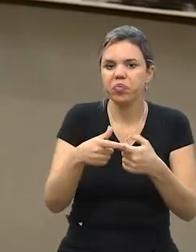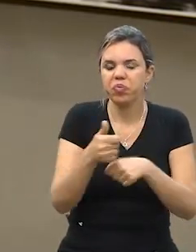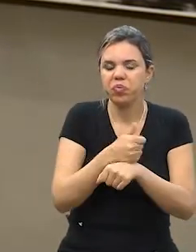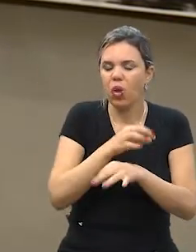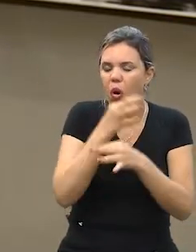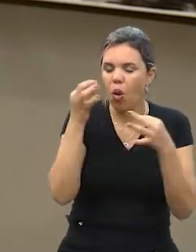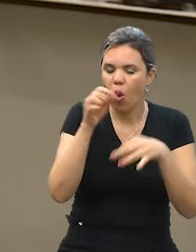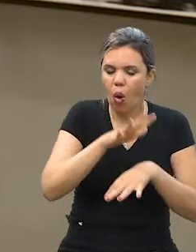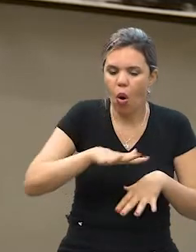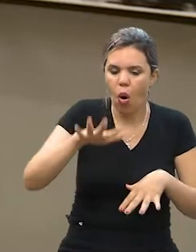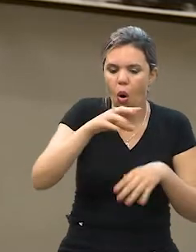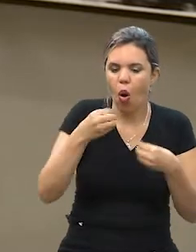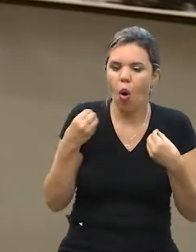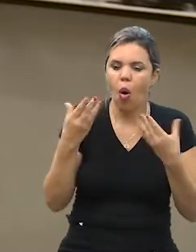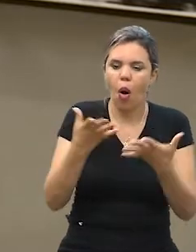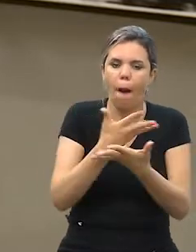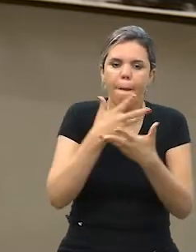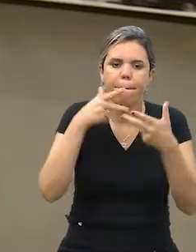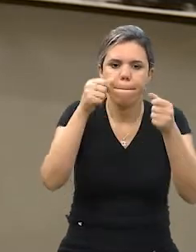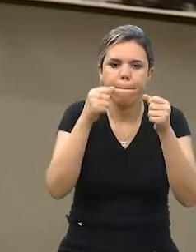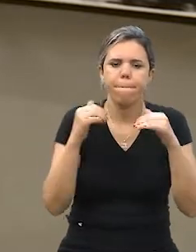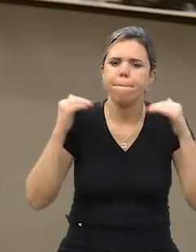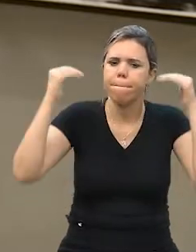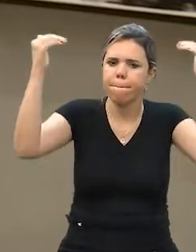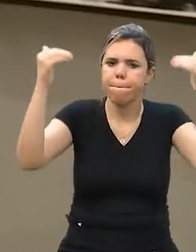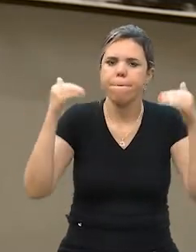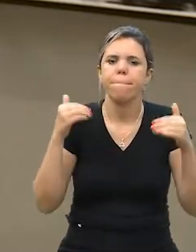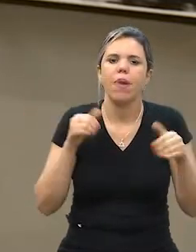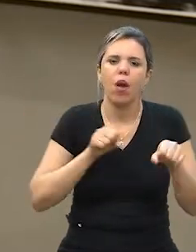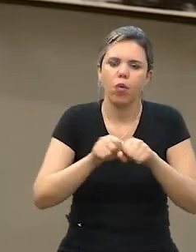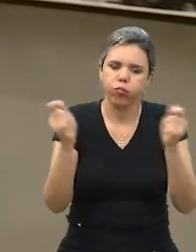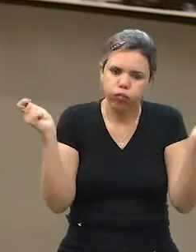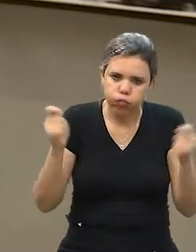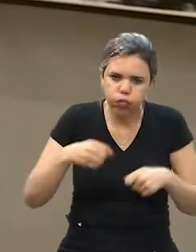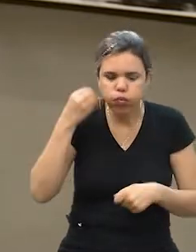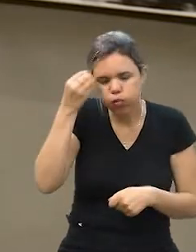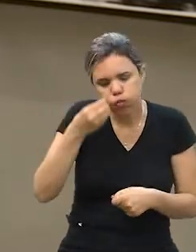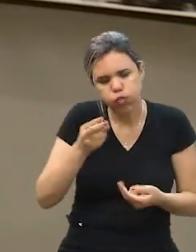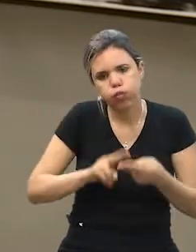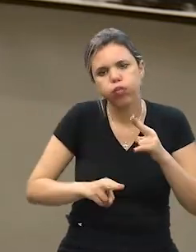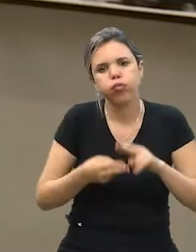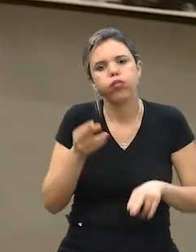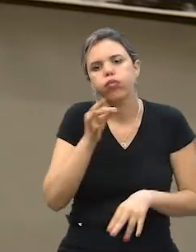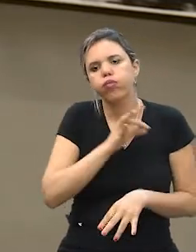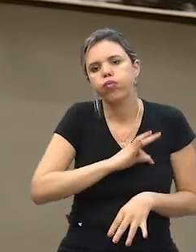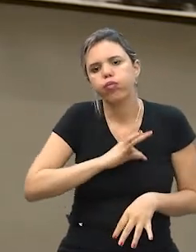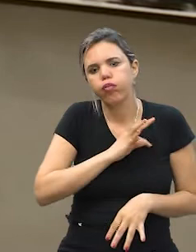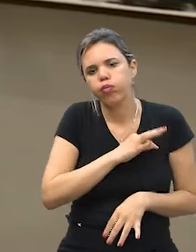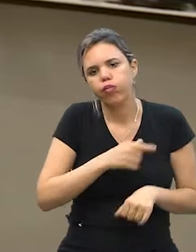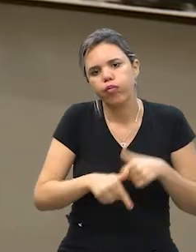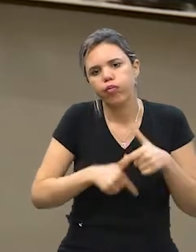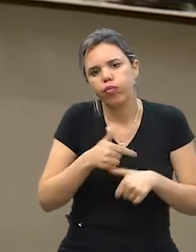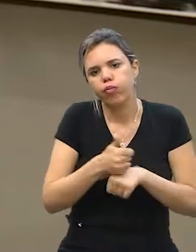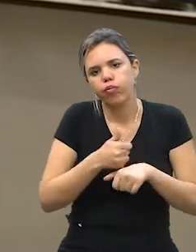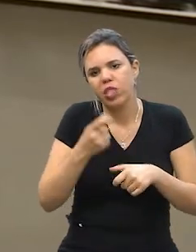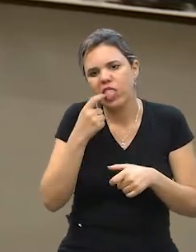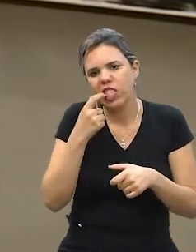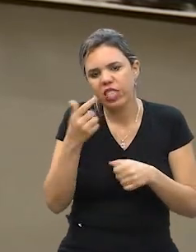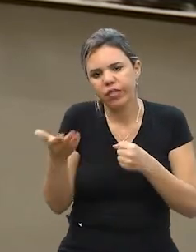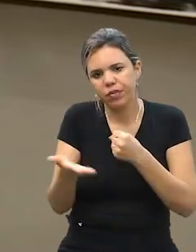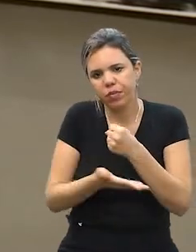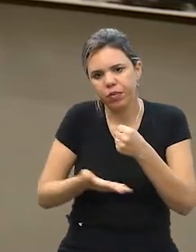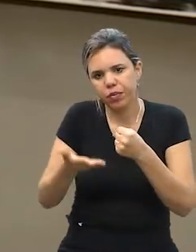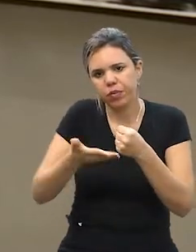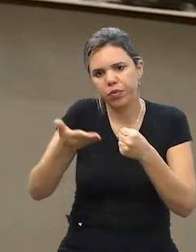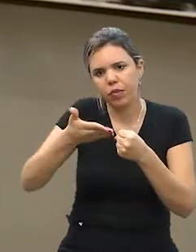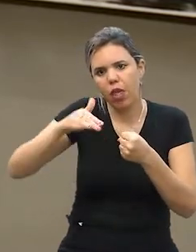dentistas clínicos gerais ao mercado com excelente capacitação para exercer uma odontologia